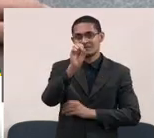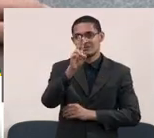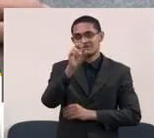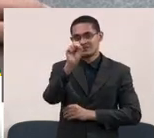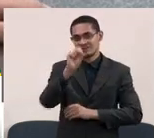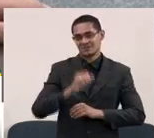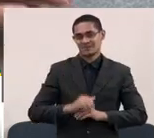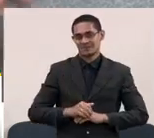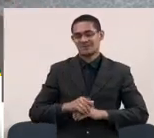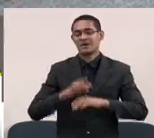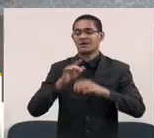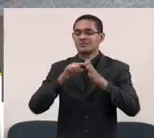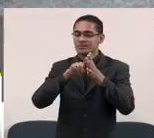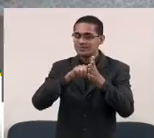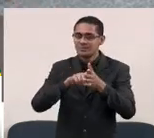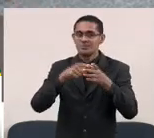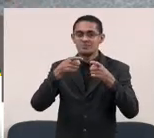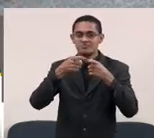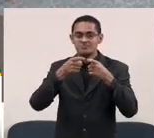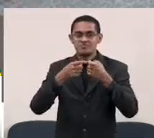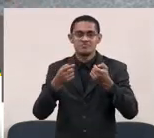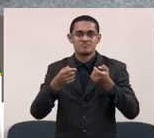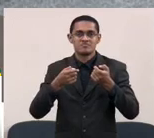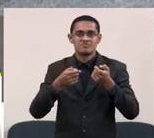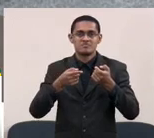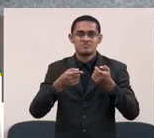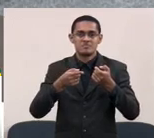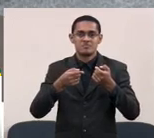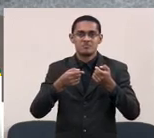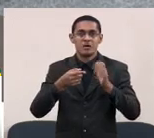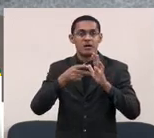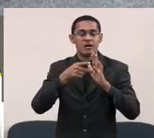para consultas, para procedimentos,